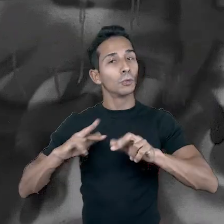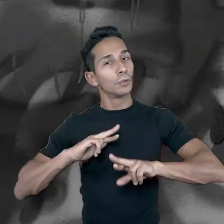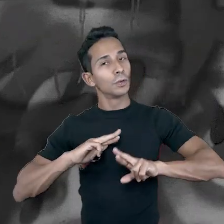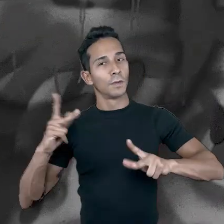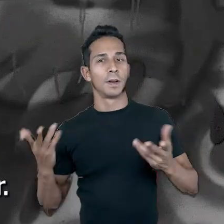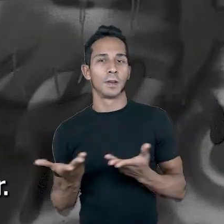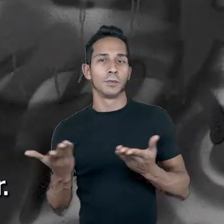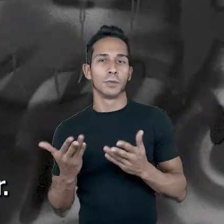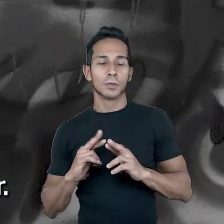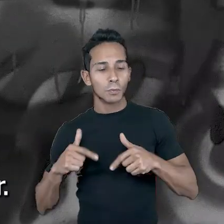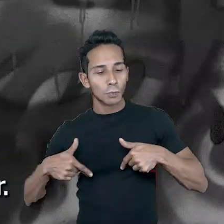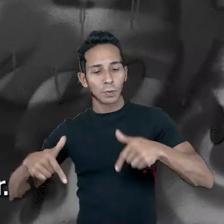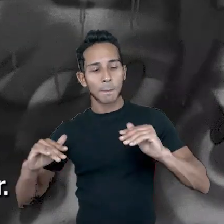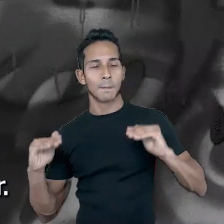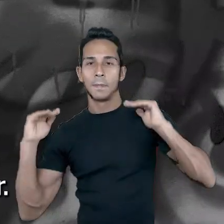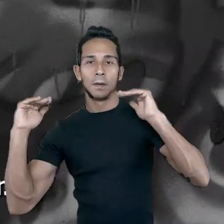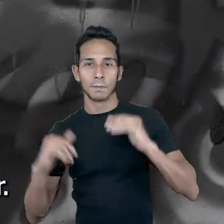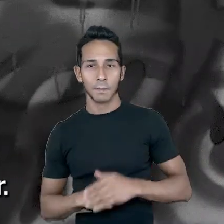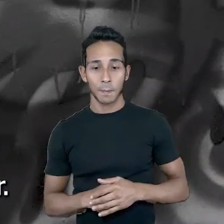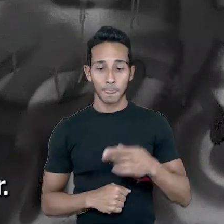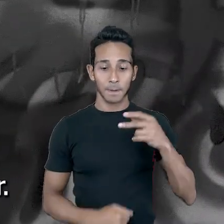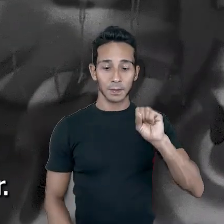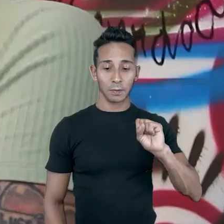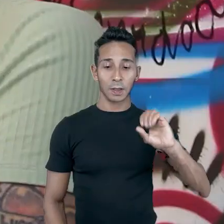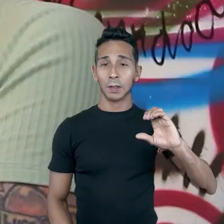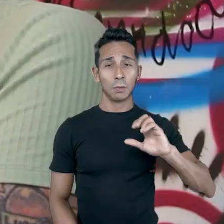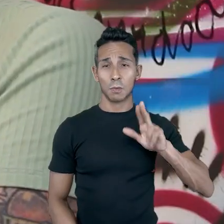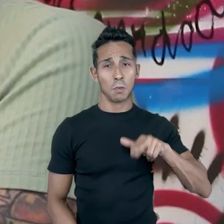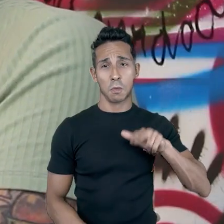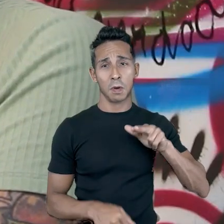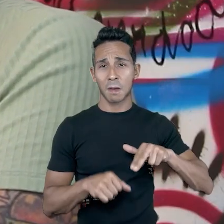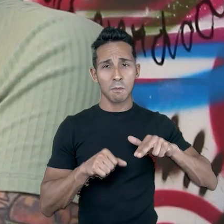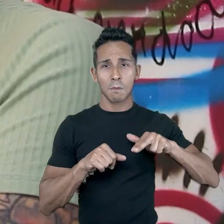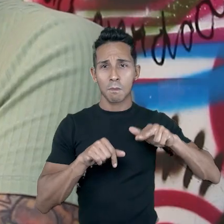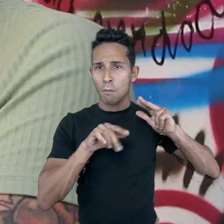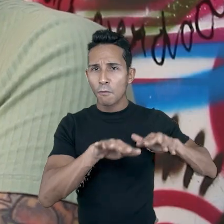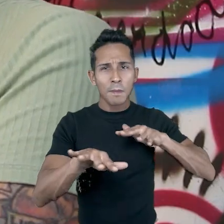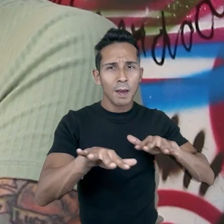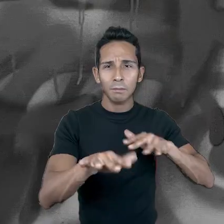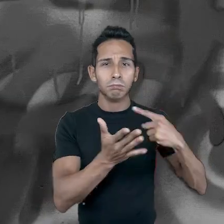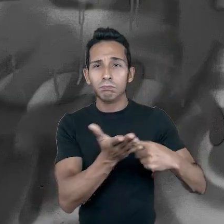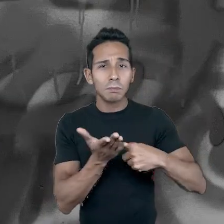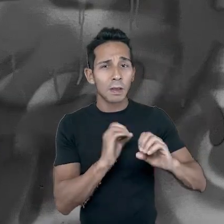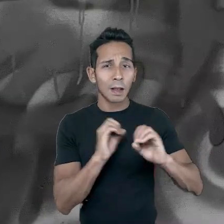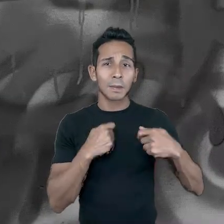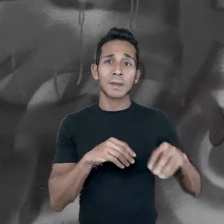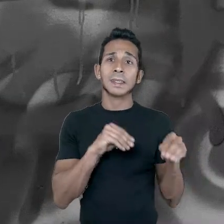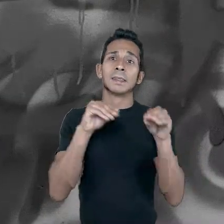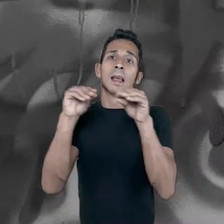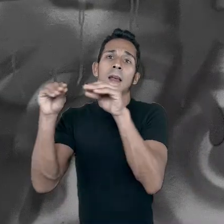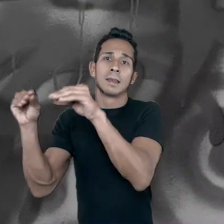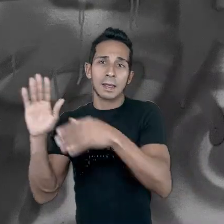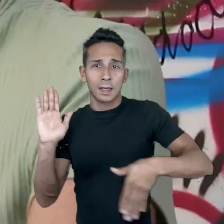mas é que eu estou lutando em outros espaços num âmbito muito maior, entendeu? São Caetano nunca teve movimento de nada, né? A gente tinha que sair daqui